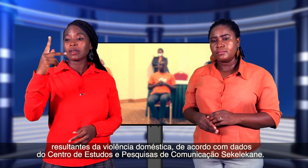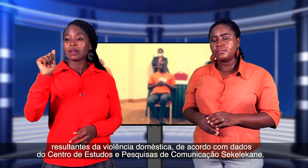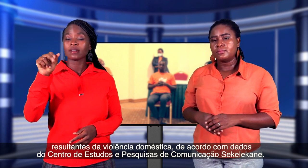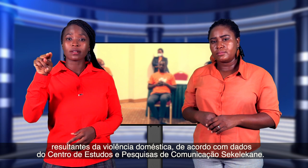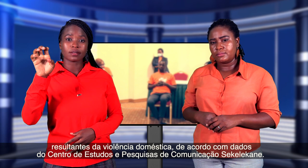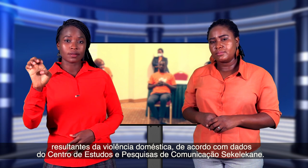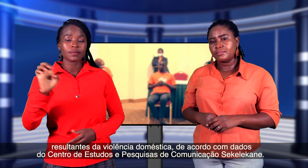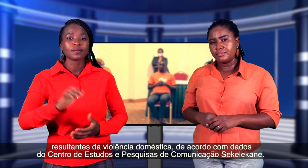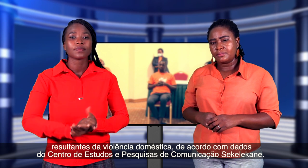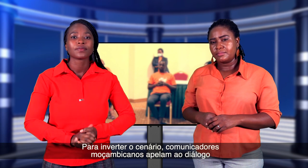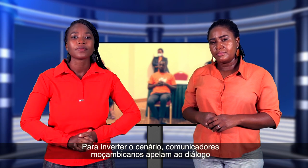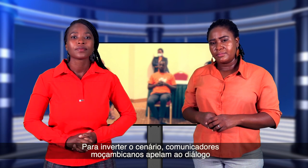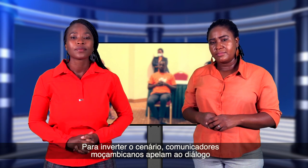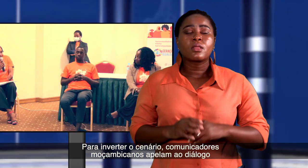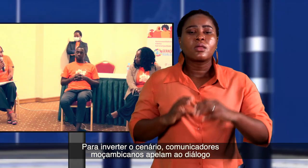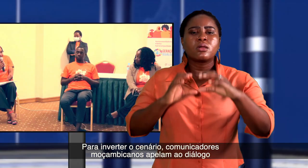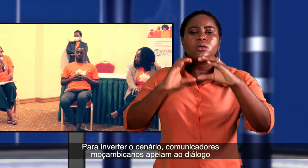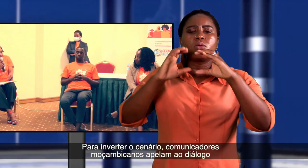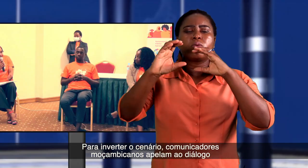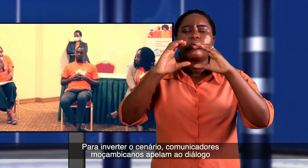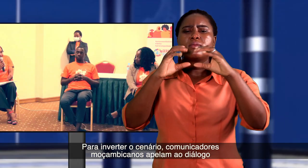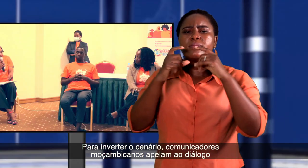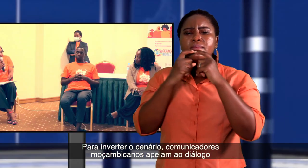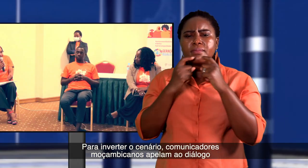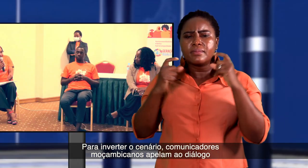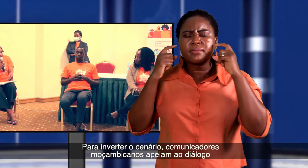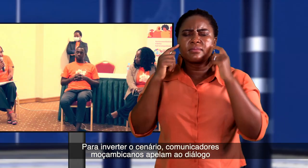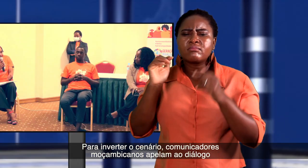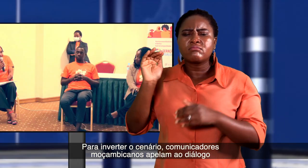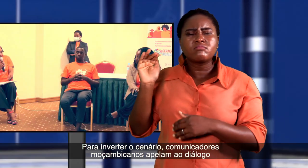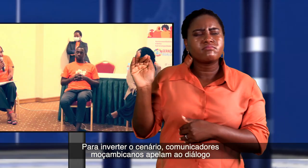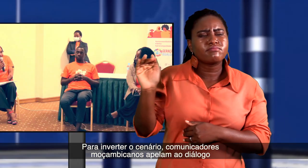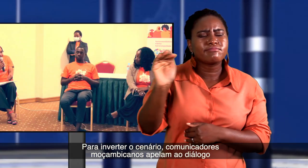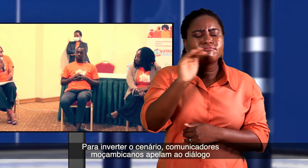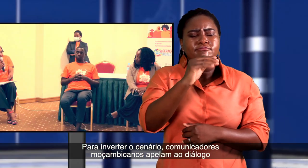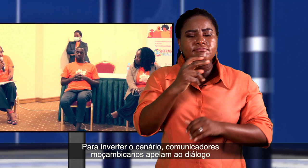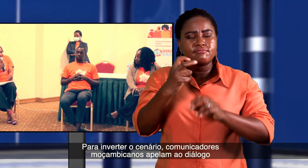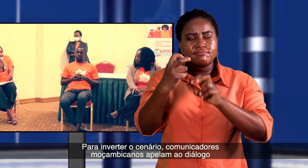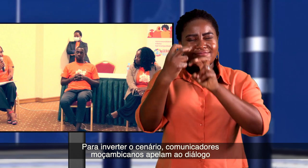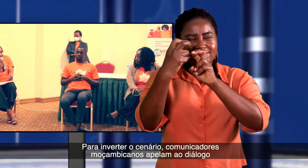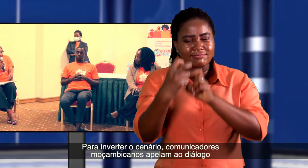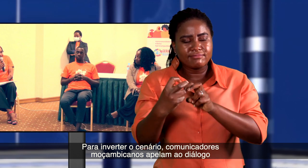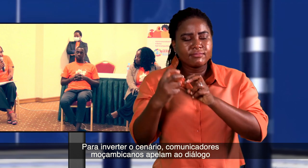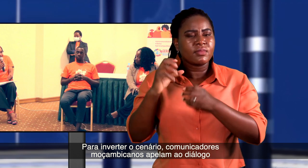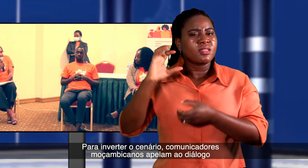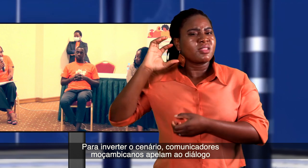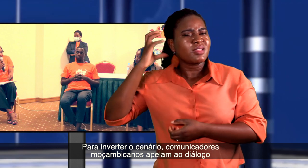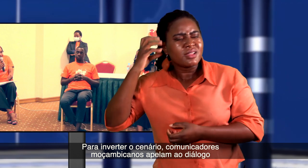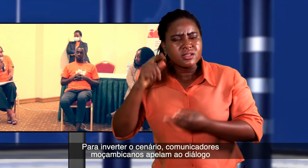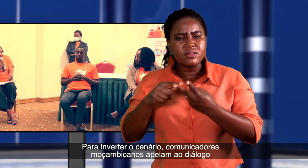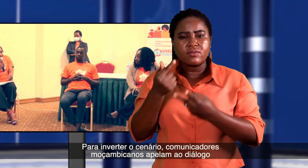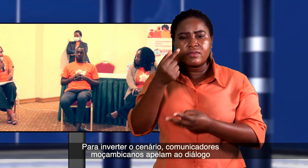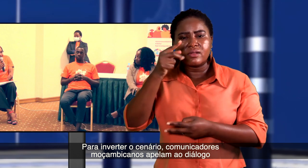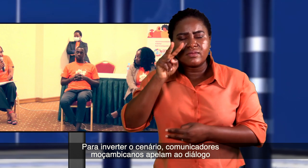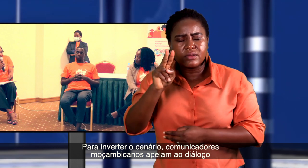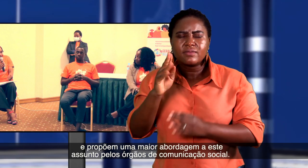Comunicação, Sekelekane. Para inverter o cenário, comunicadores moçambicanos apelam